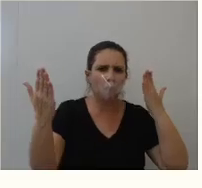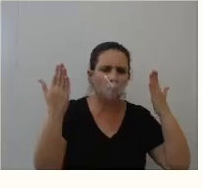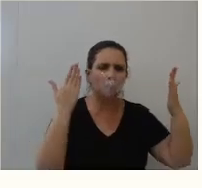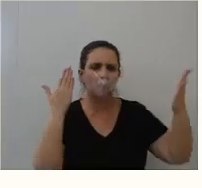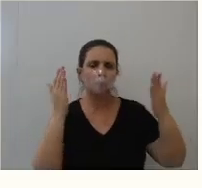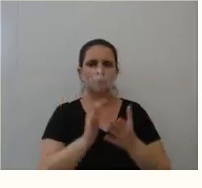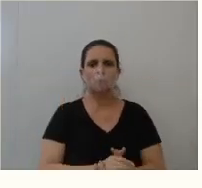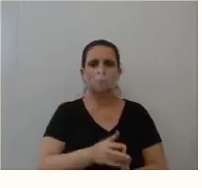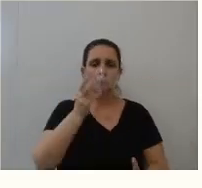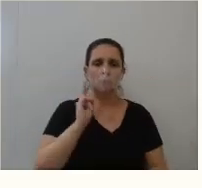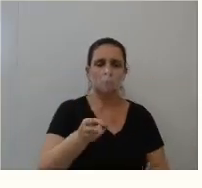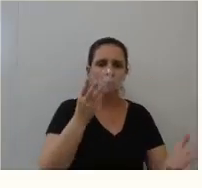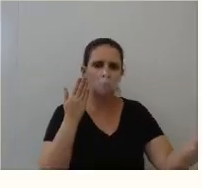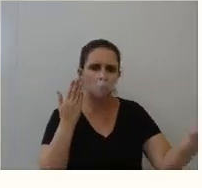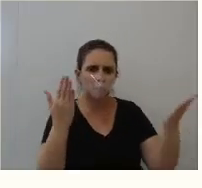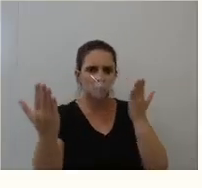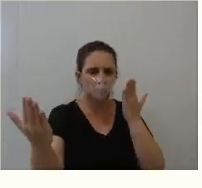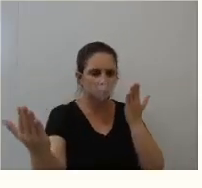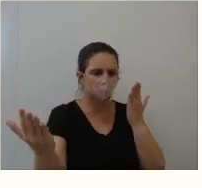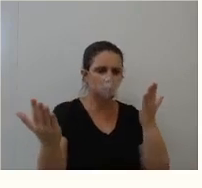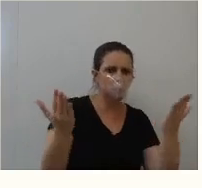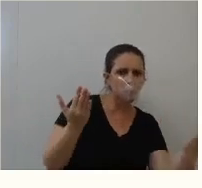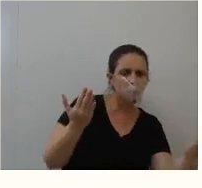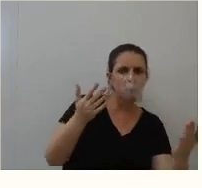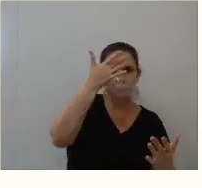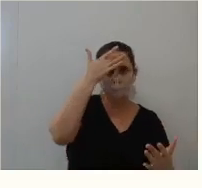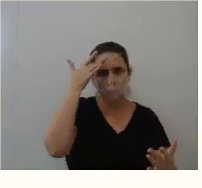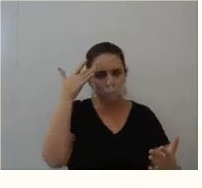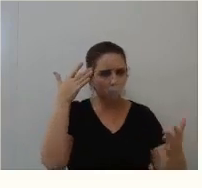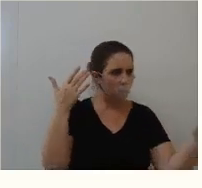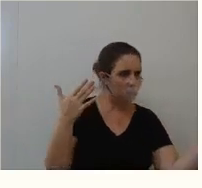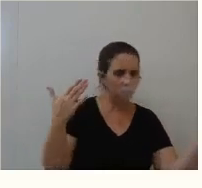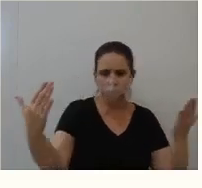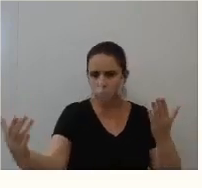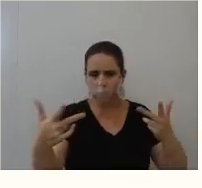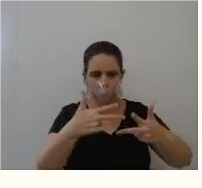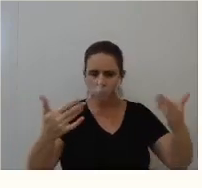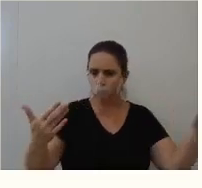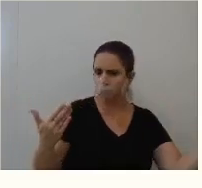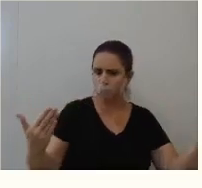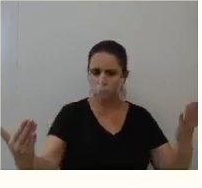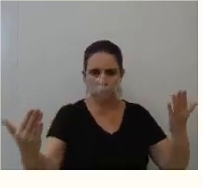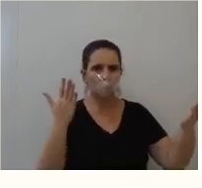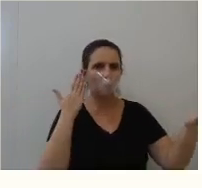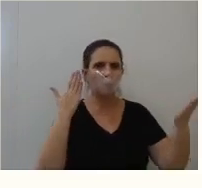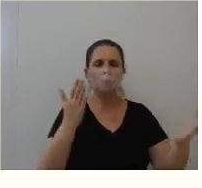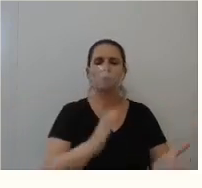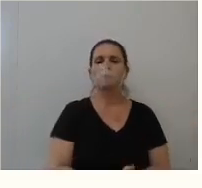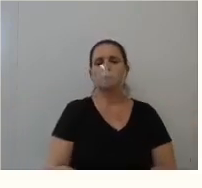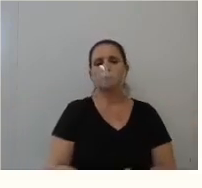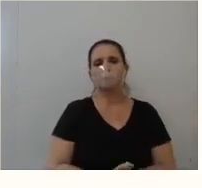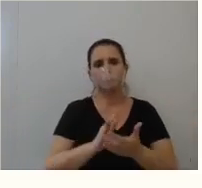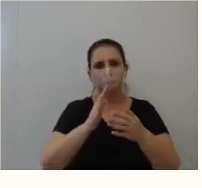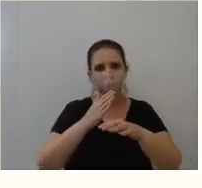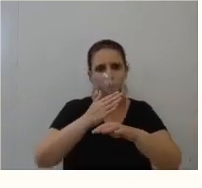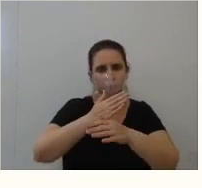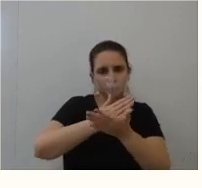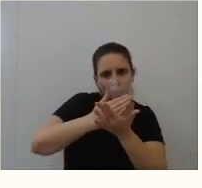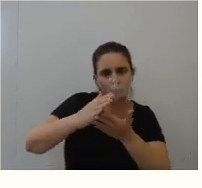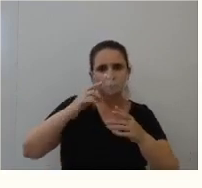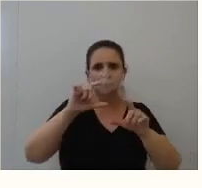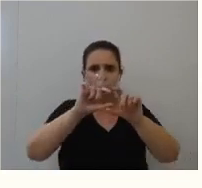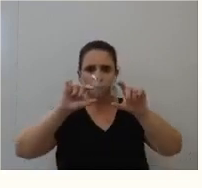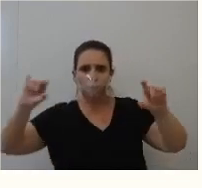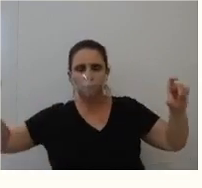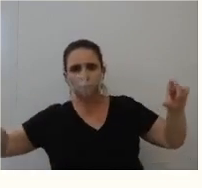comparativa. Sempre comparando uma coisa a outra, uma pessoa a outra, um elemento a outro. Olha lá. Introduzem orações que representam